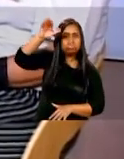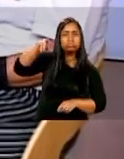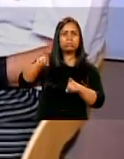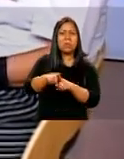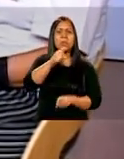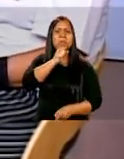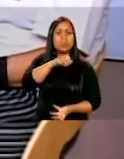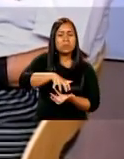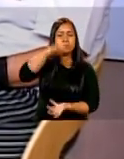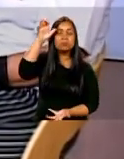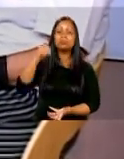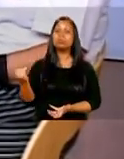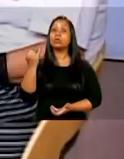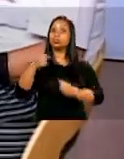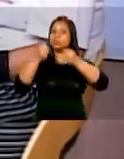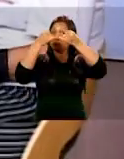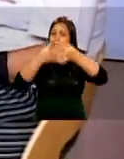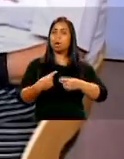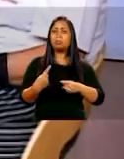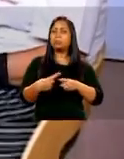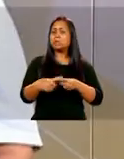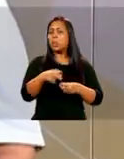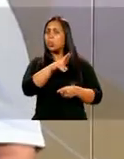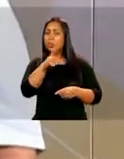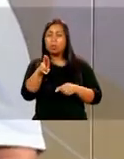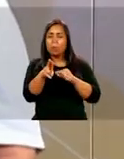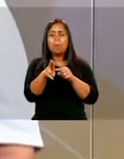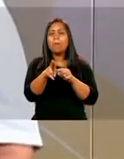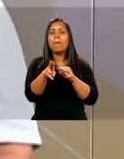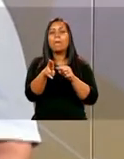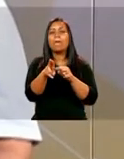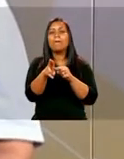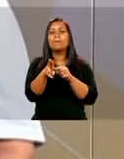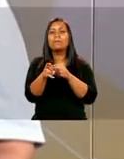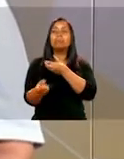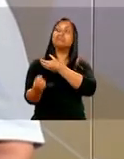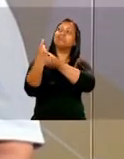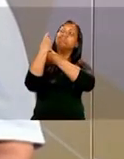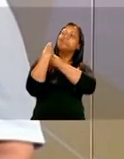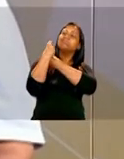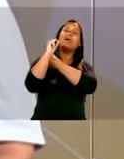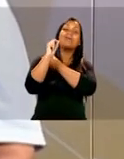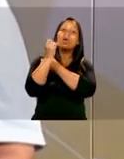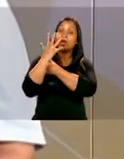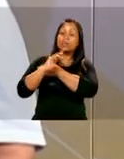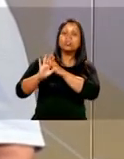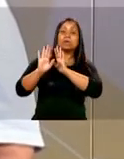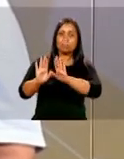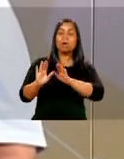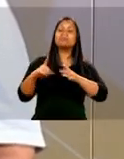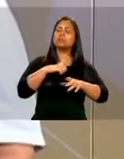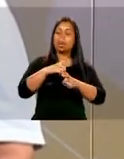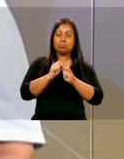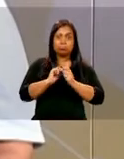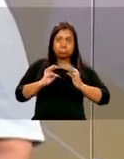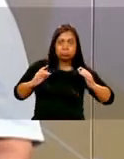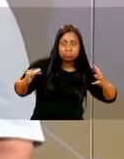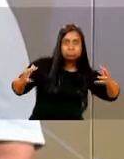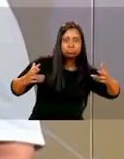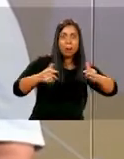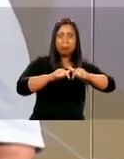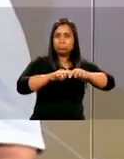então acho que é importante salientar isso, porque embora o nome, né, remeta simplesmente à criança, a gente tem um universo